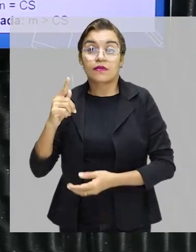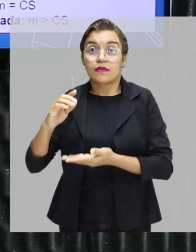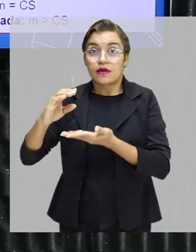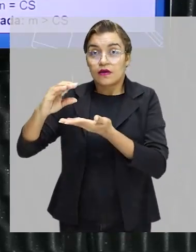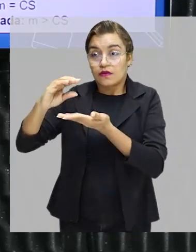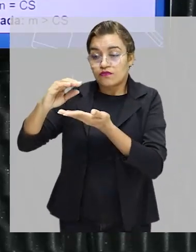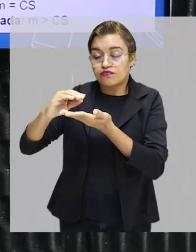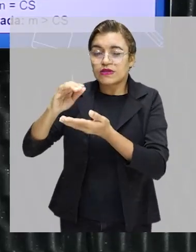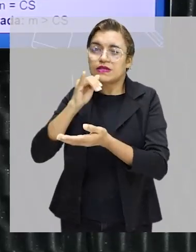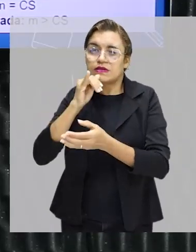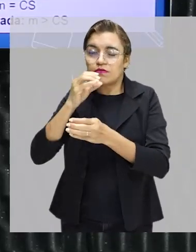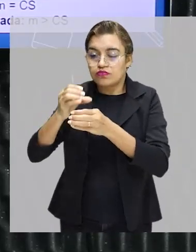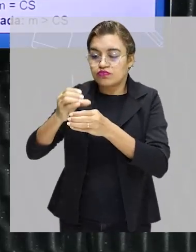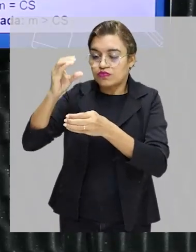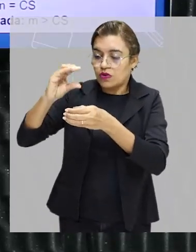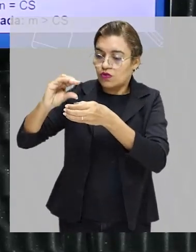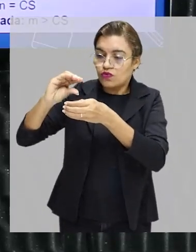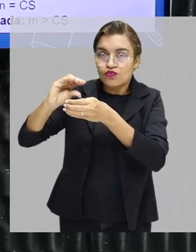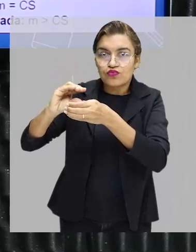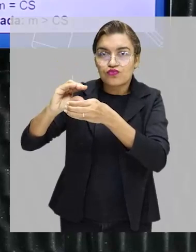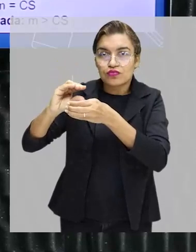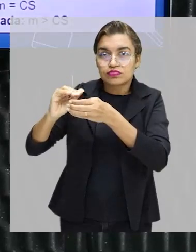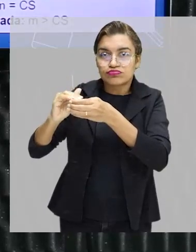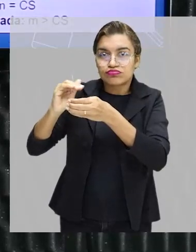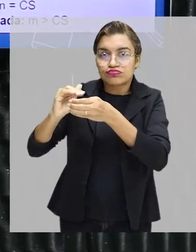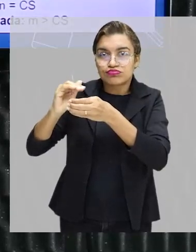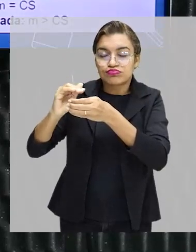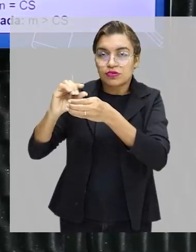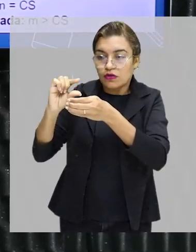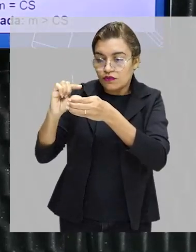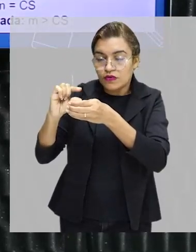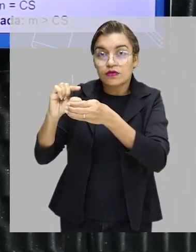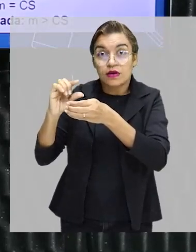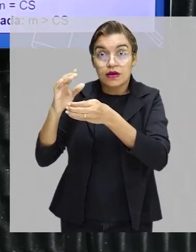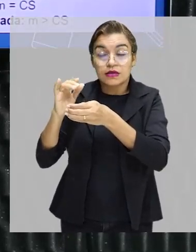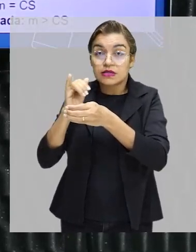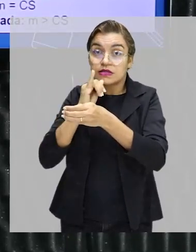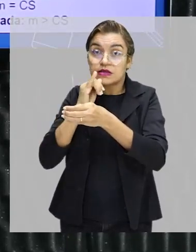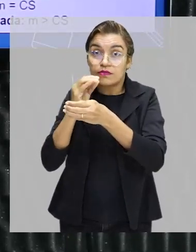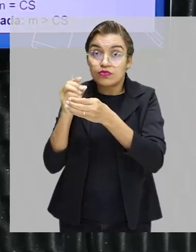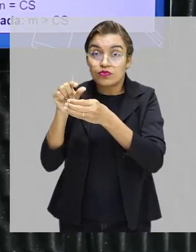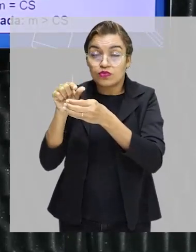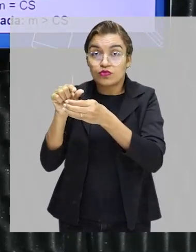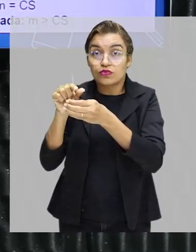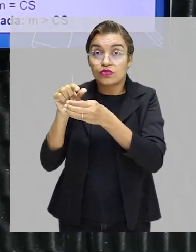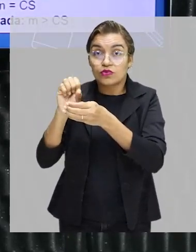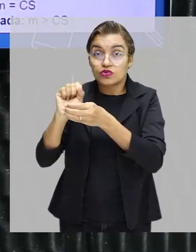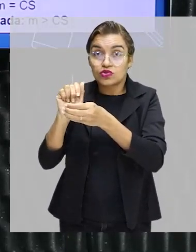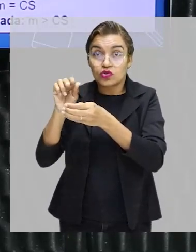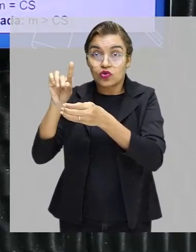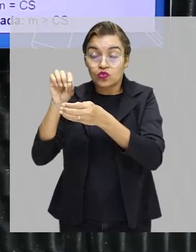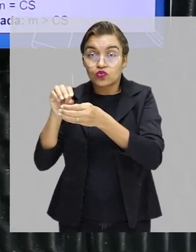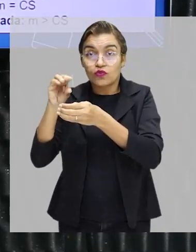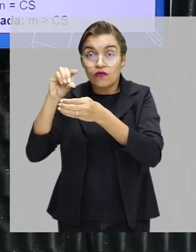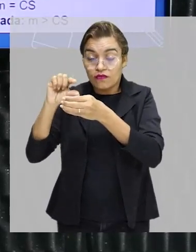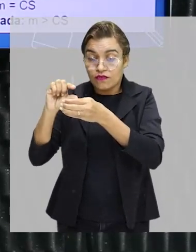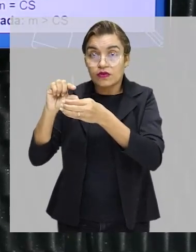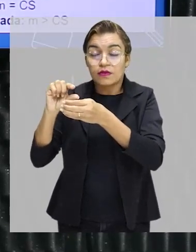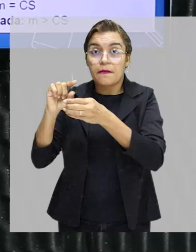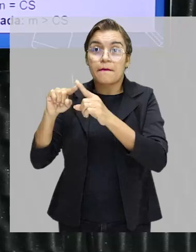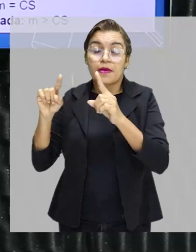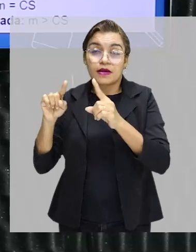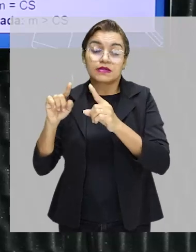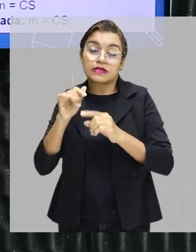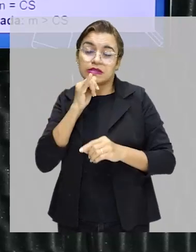recipiente. Então, eu vou ter uma solução saturada com um corpo de fundo. no caso 5 gramas, certo?